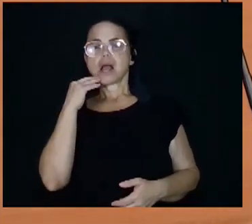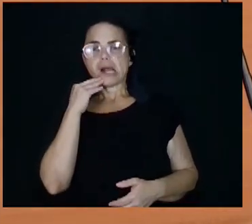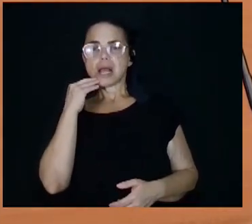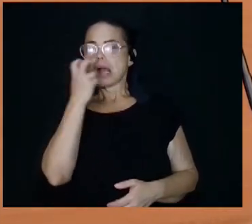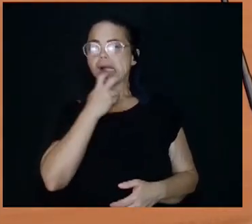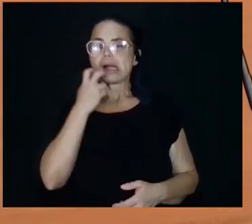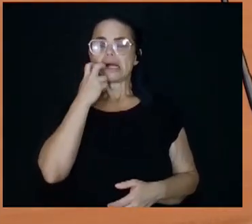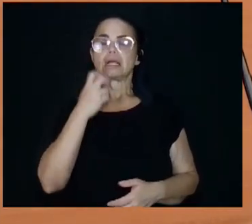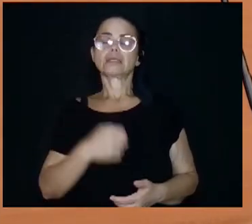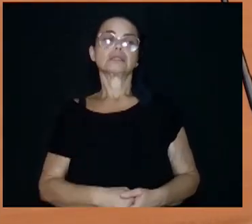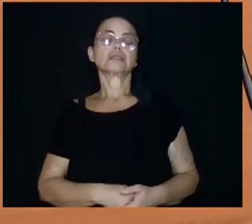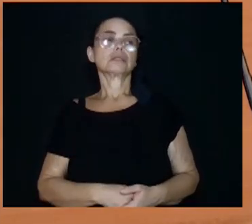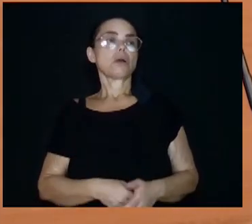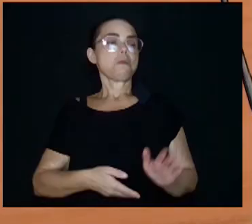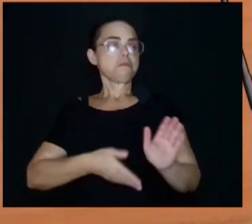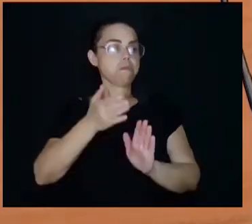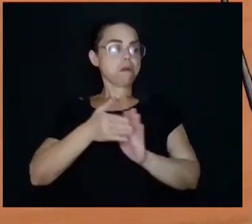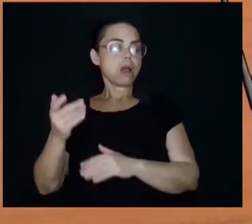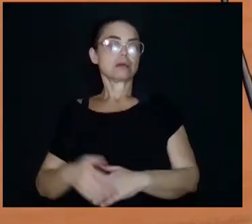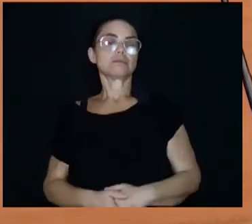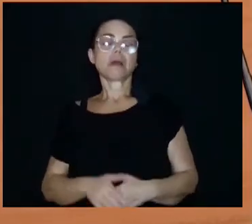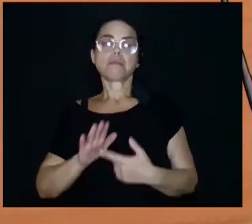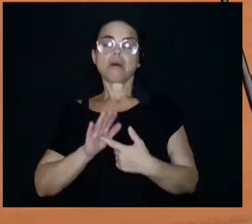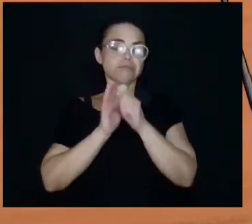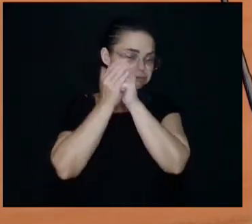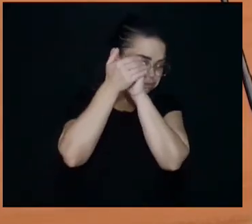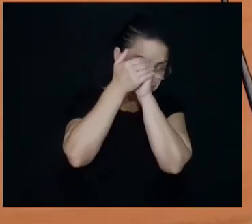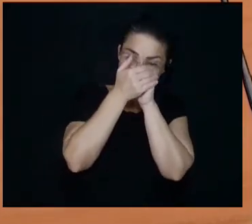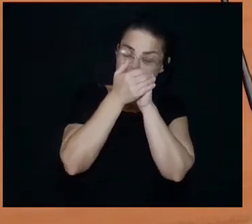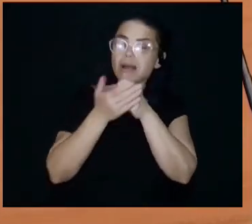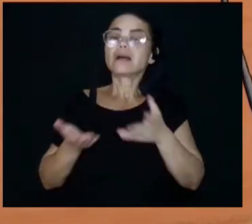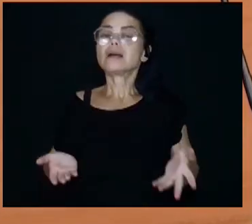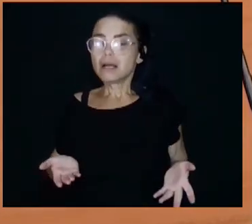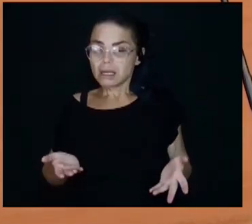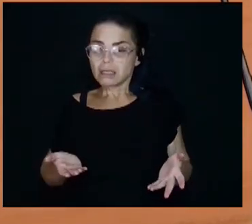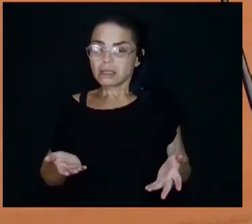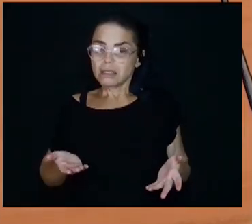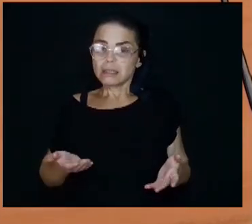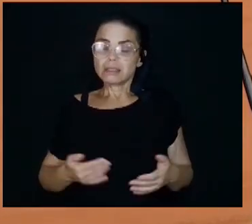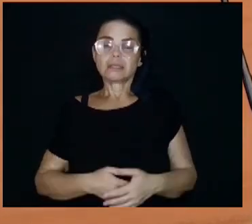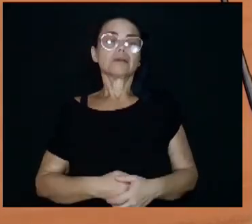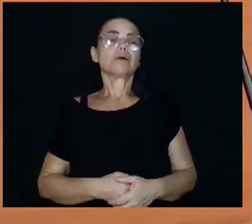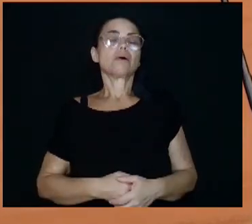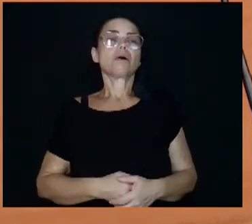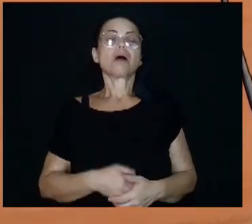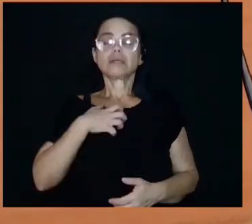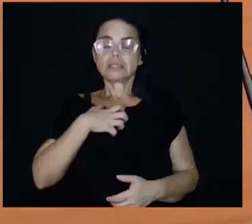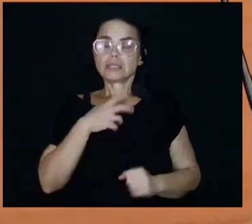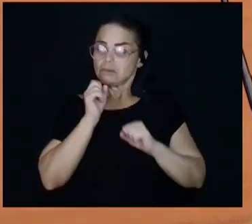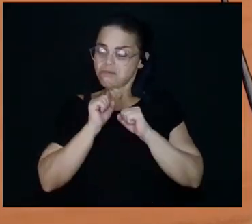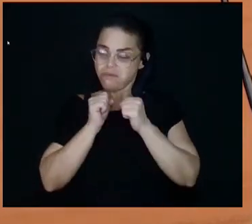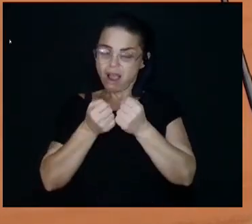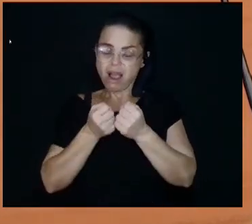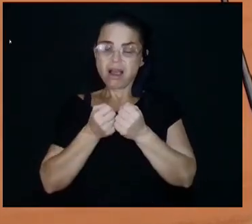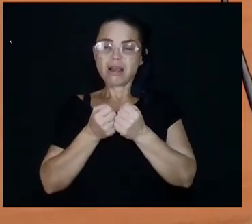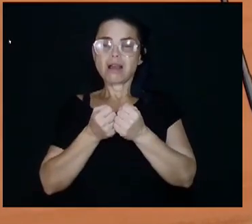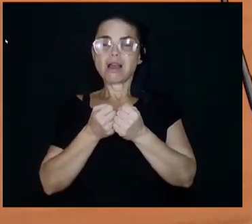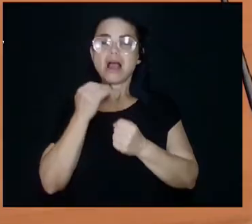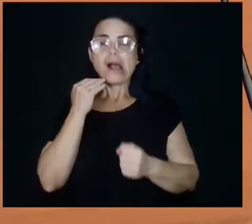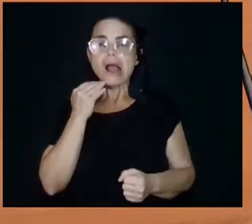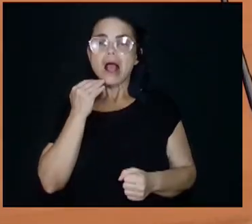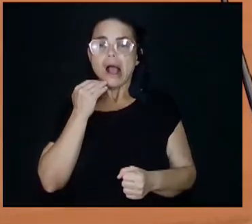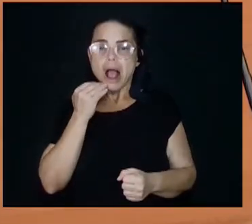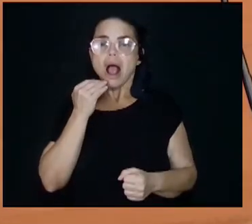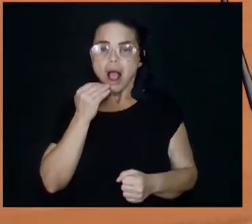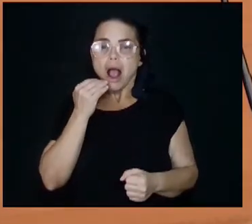querer fazer movimentos para tentar fazer com que a palavra saia, movimentos de força, porque é terrível você estar andando e de repente cair com